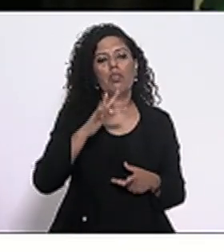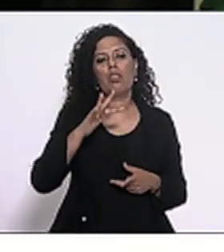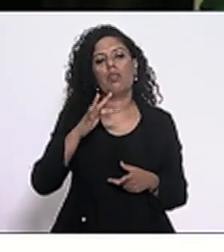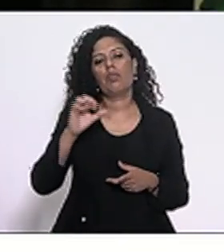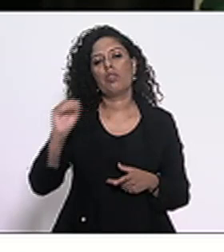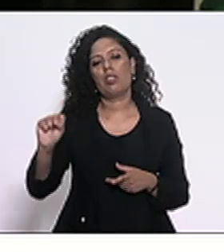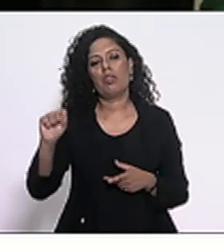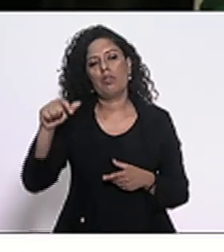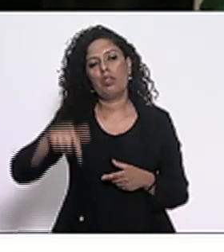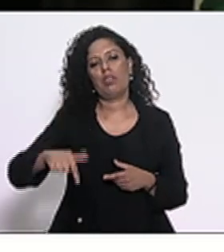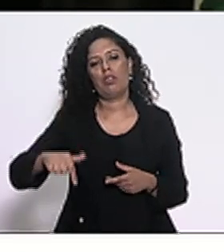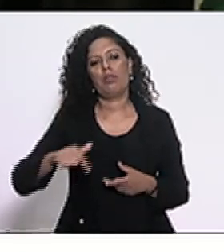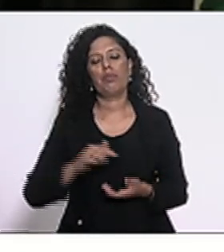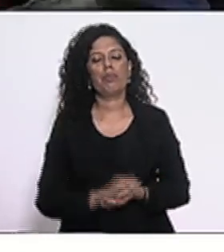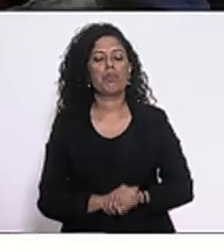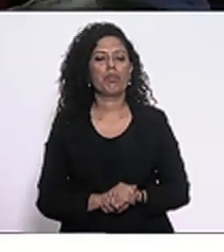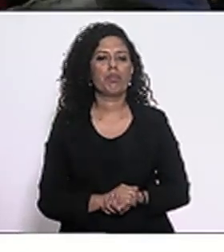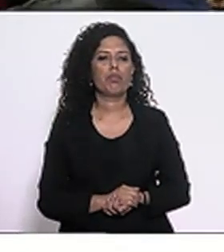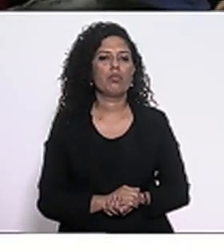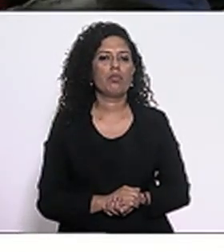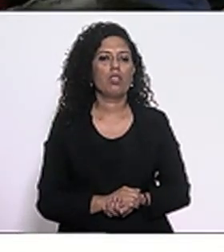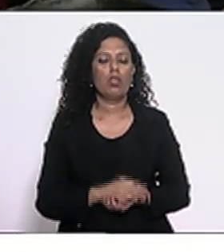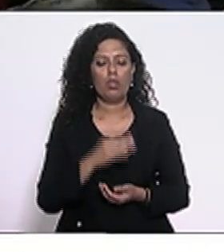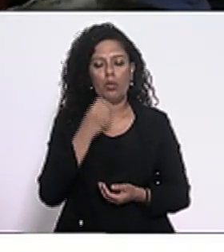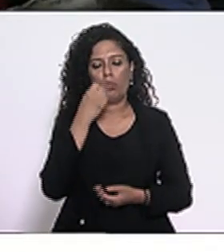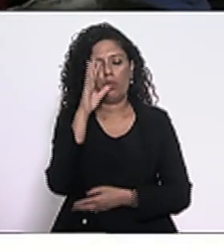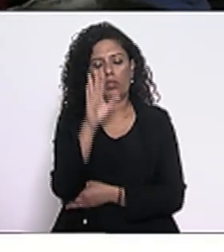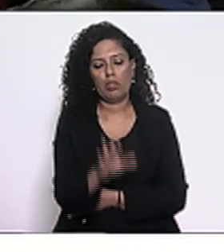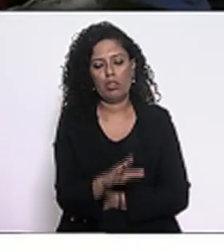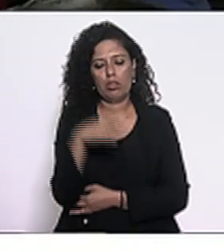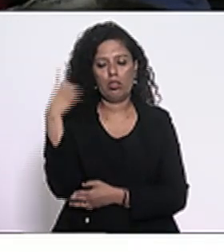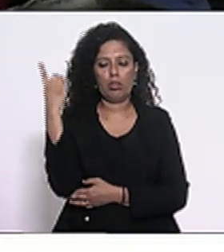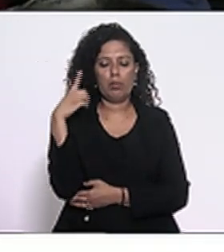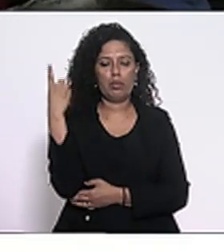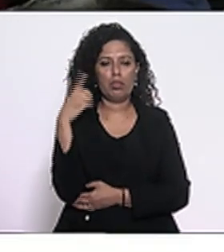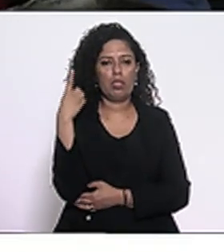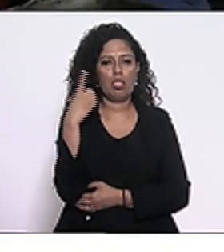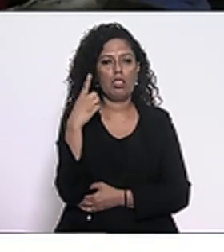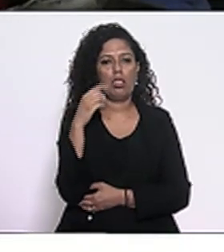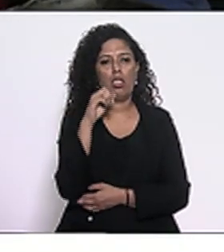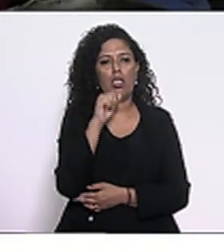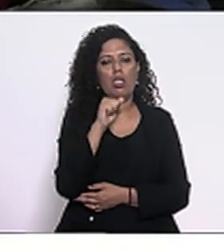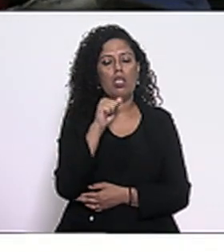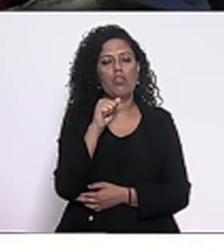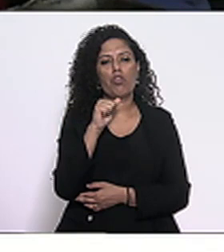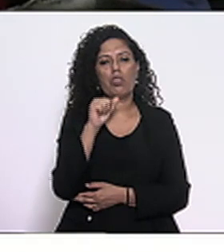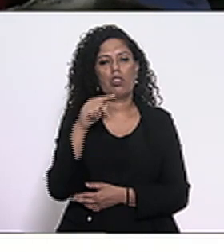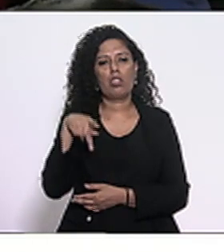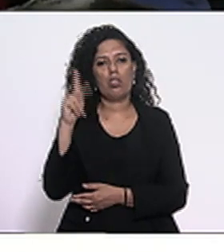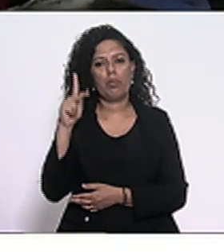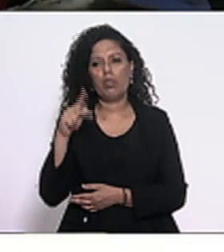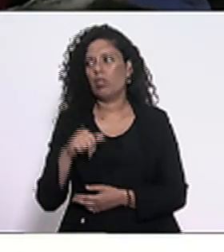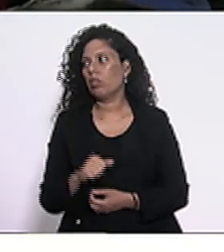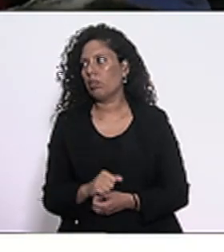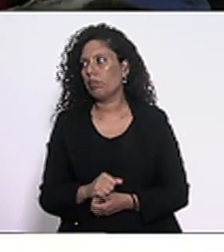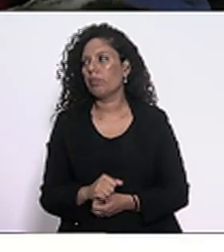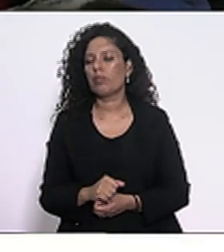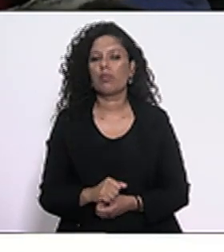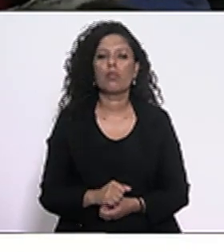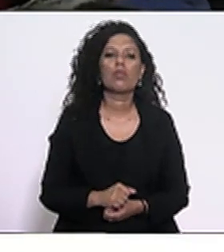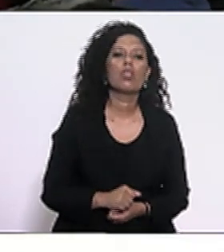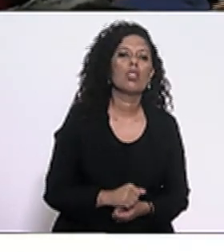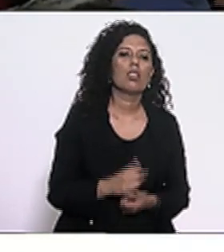e Tecnologia. Boa tarde, deputado Alexandre Knoploch. Bom, vou tentar responder suas perguntas. Se